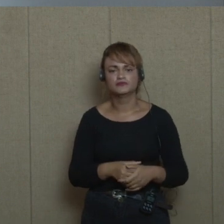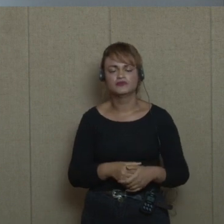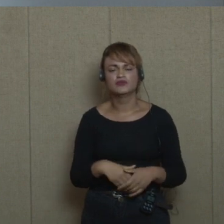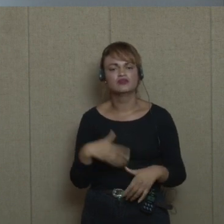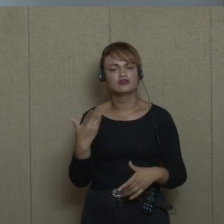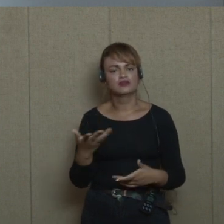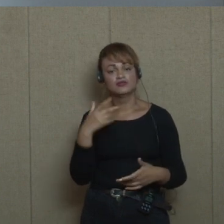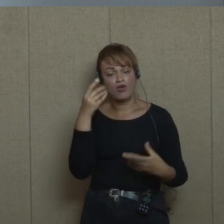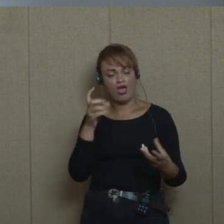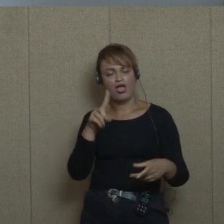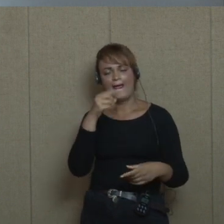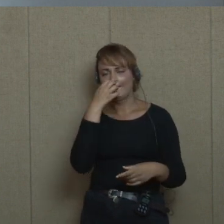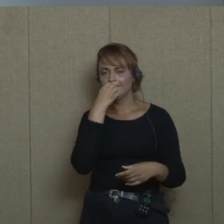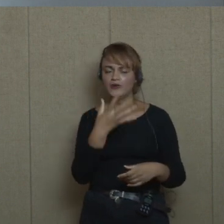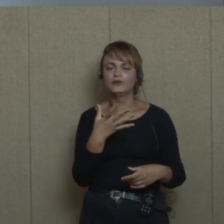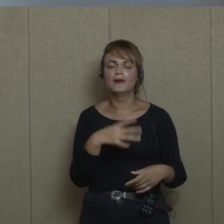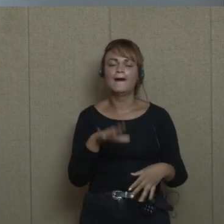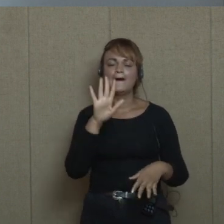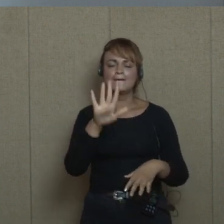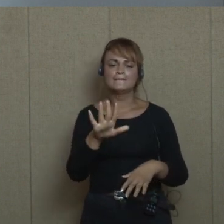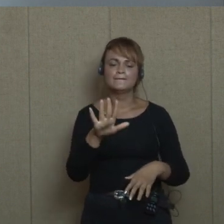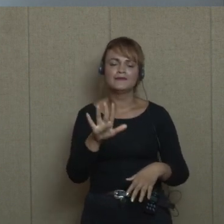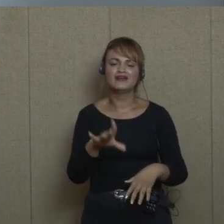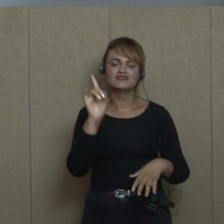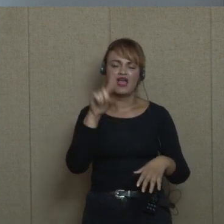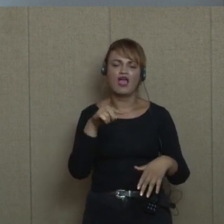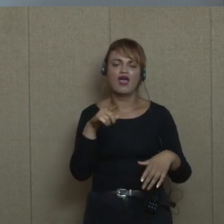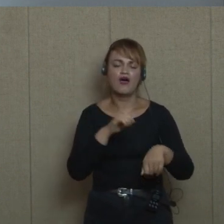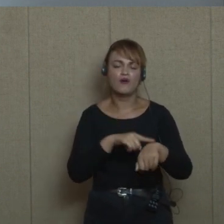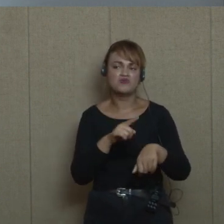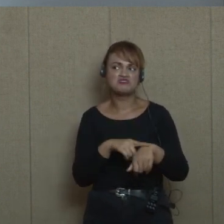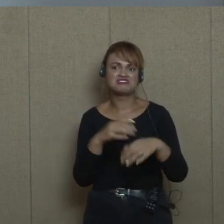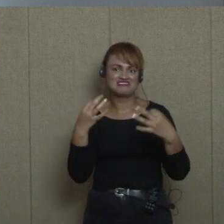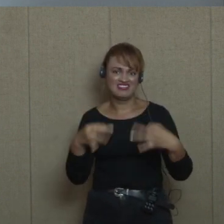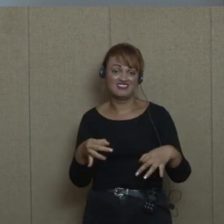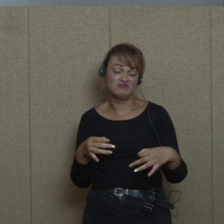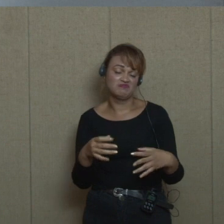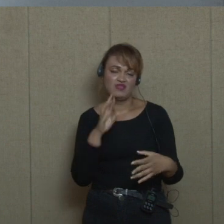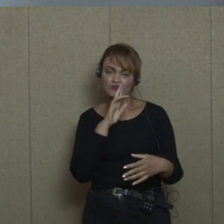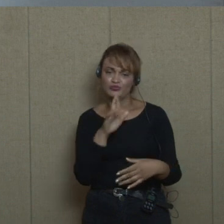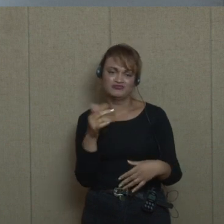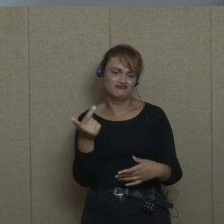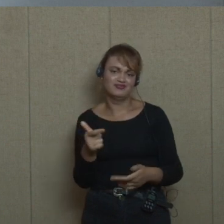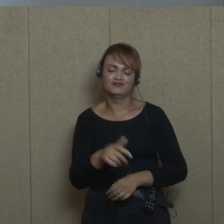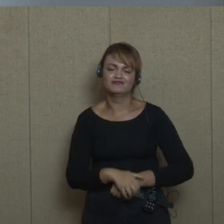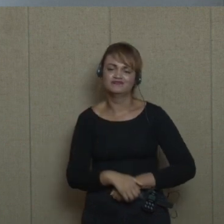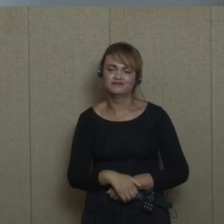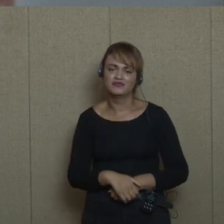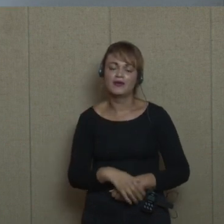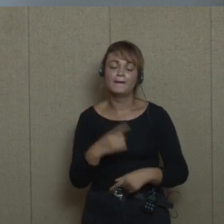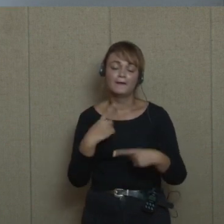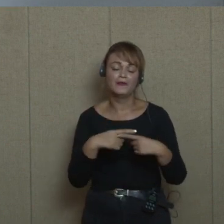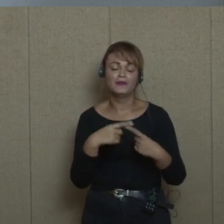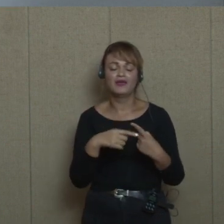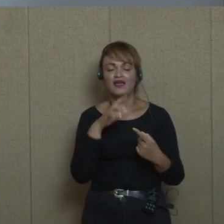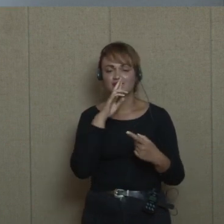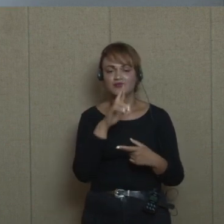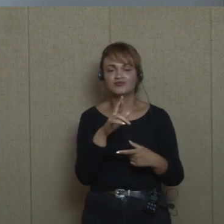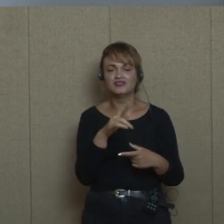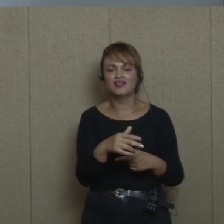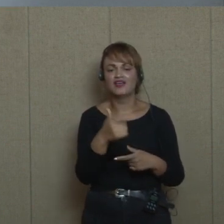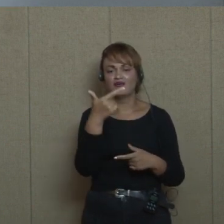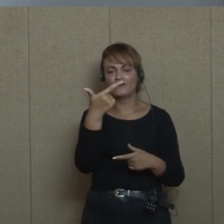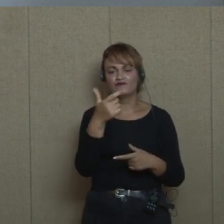é bom. Mas será que é o momento? Eu não tenho a resposta, porque é uma resposta de